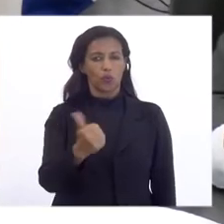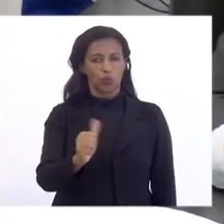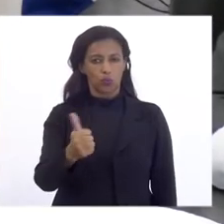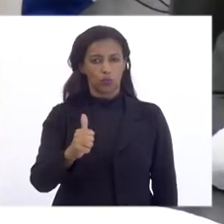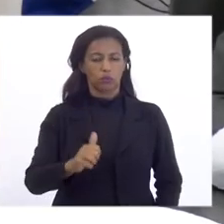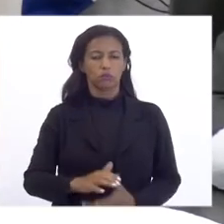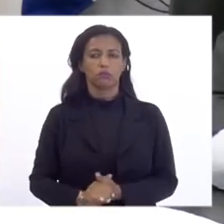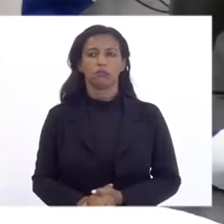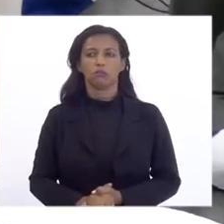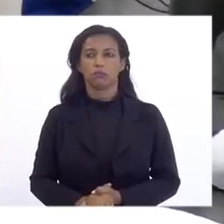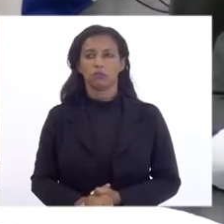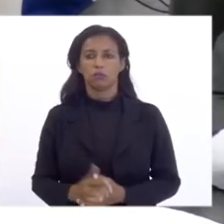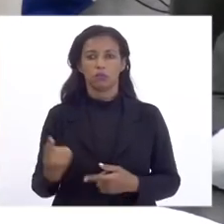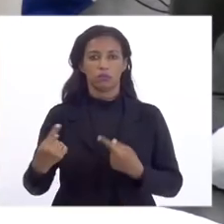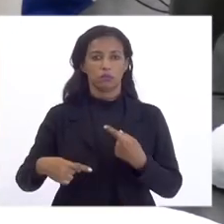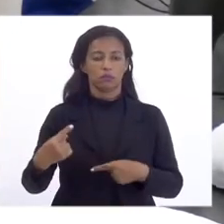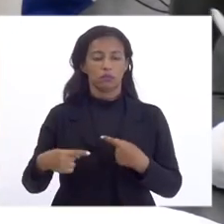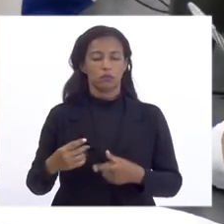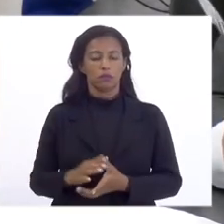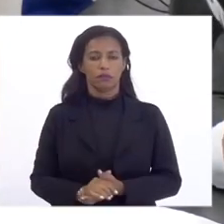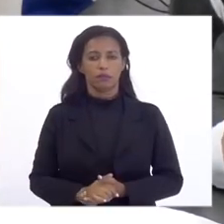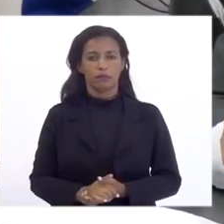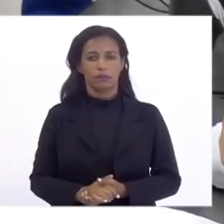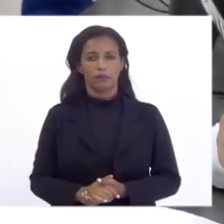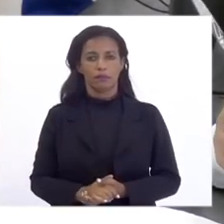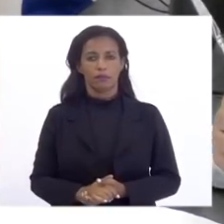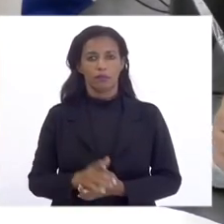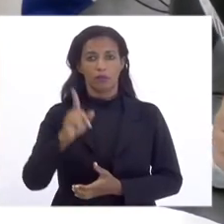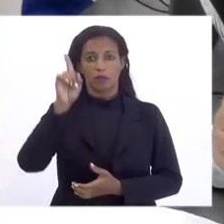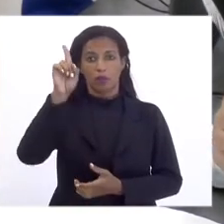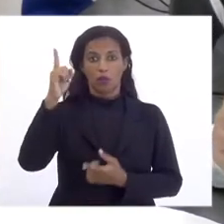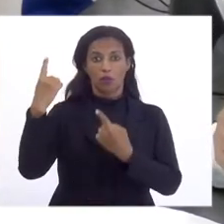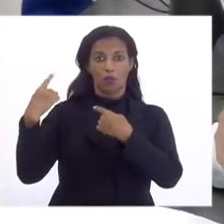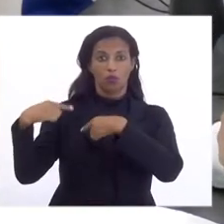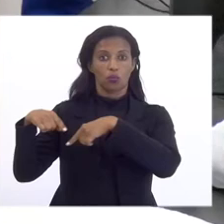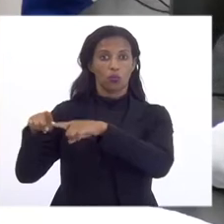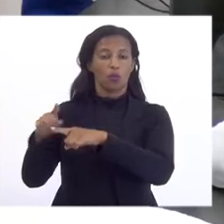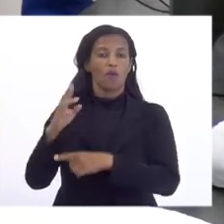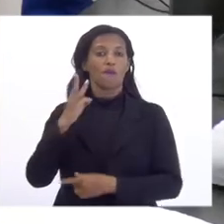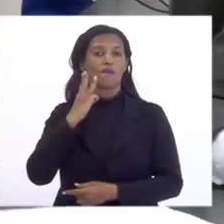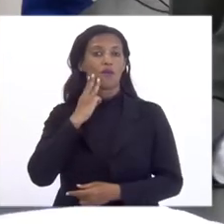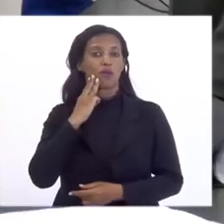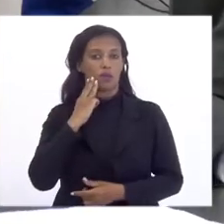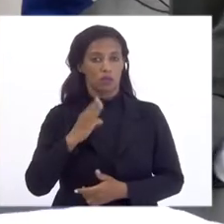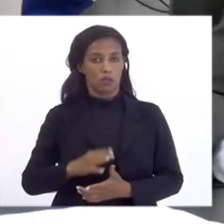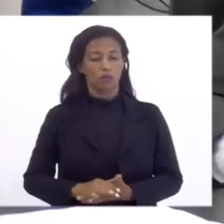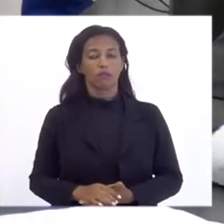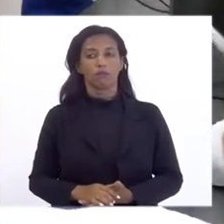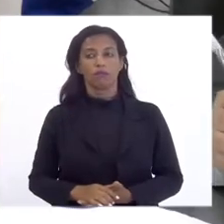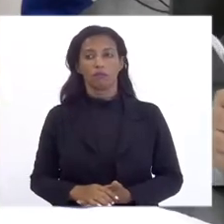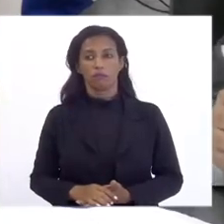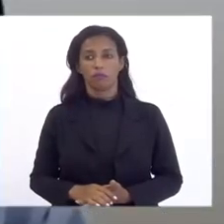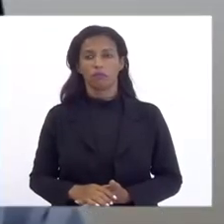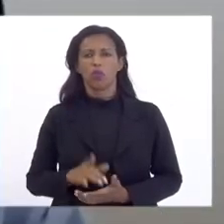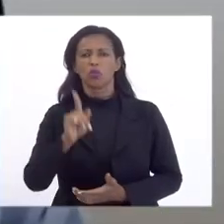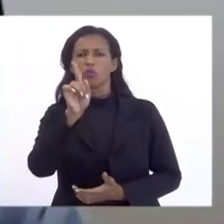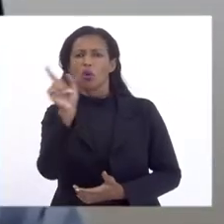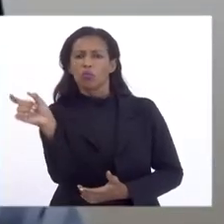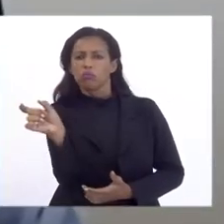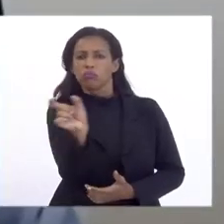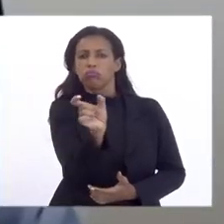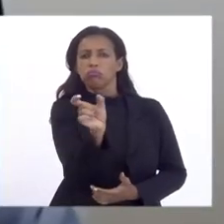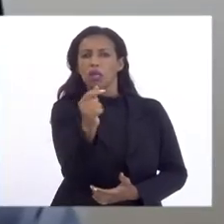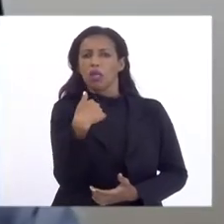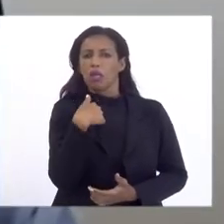11. Em discussão. Voto divergente. Voto divergente, deputado Valdec. Pode manifestar. Um pequeno detalhe. Eu